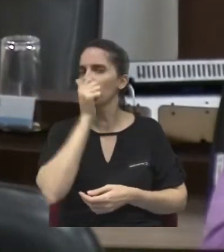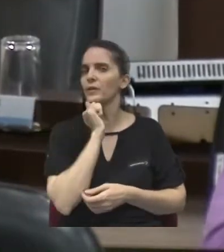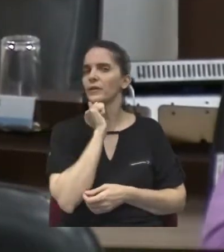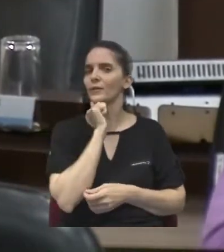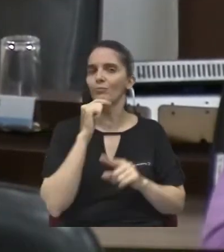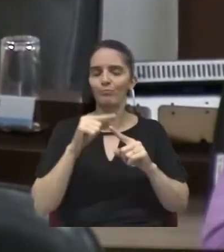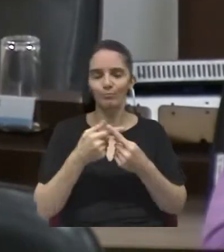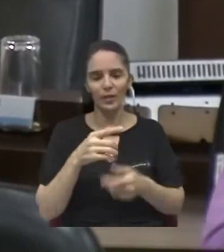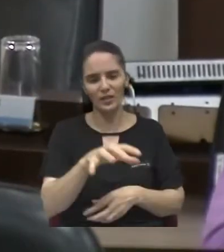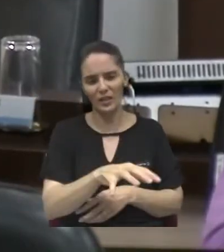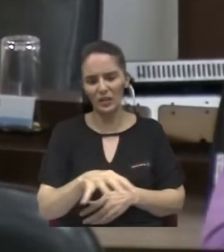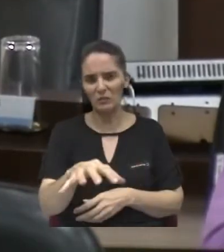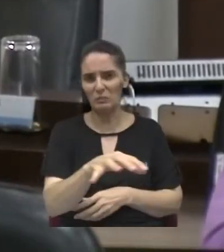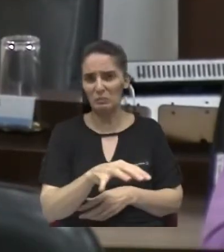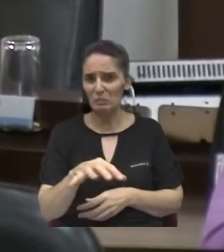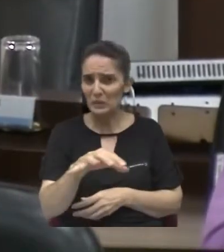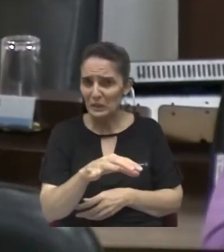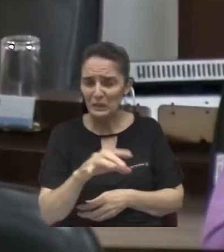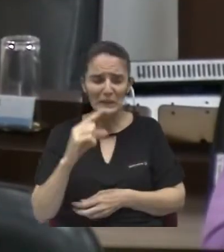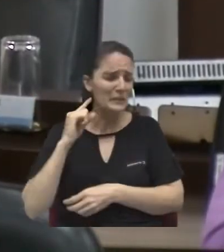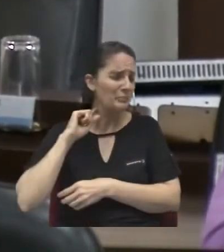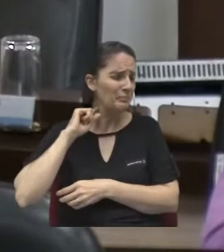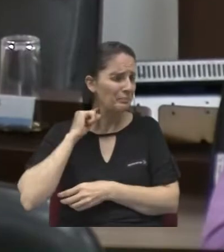praça estava uma sujeira.